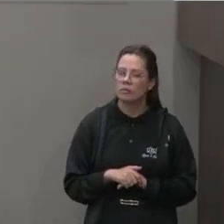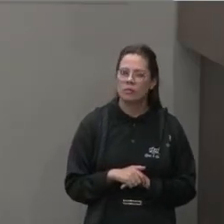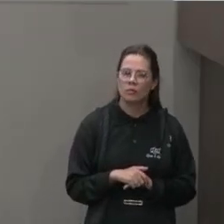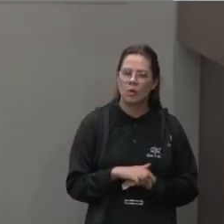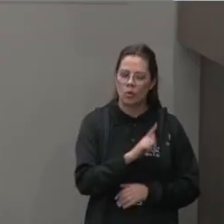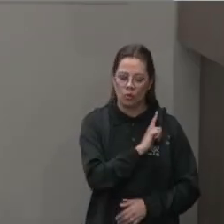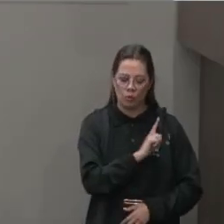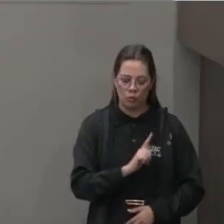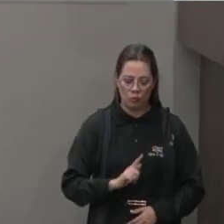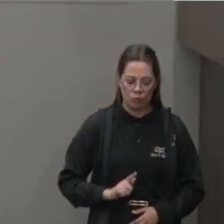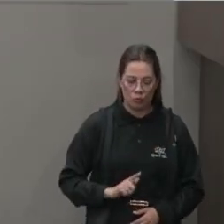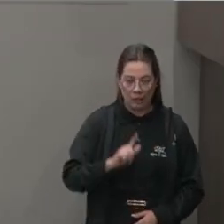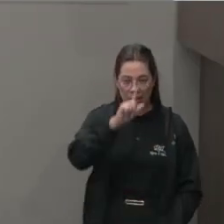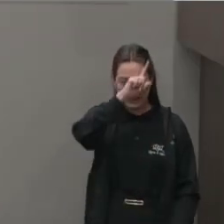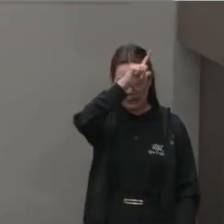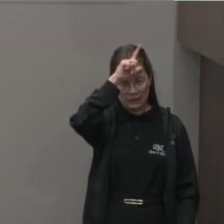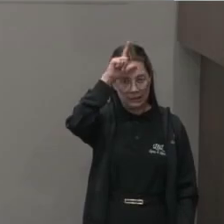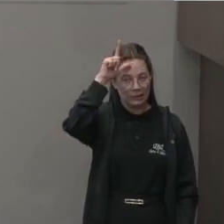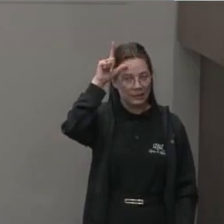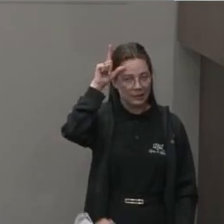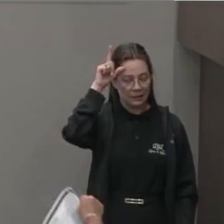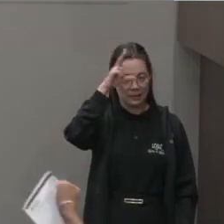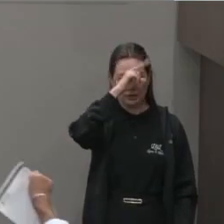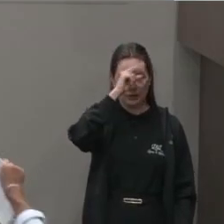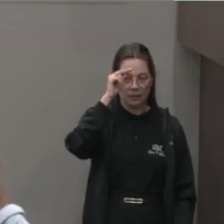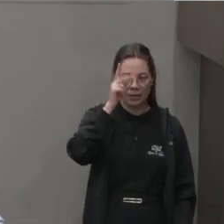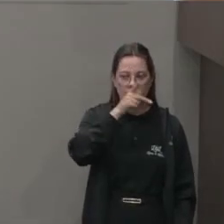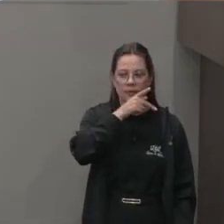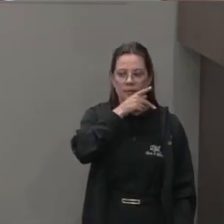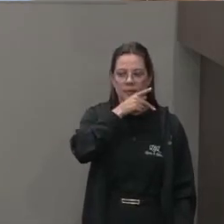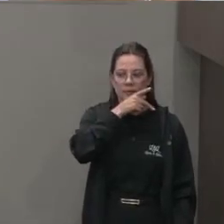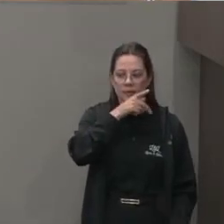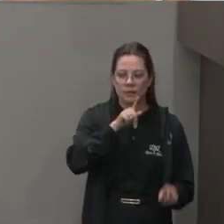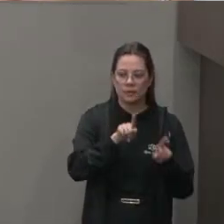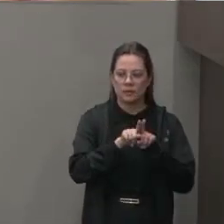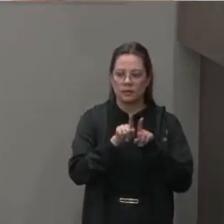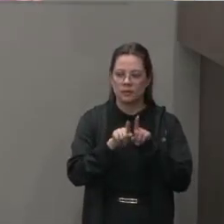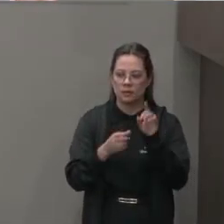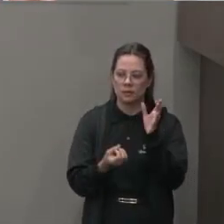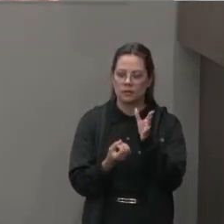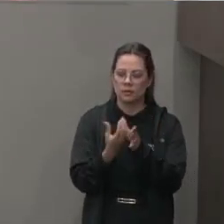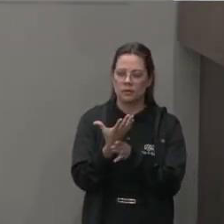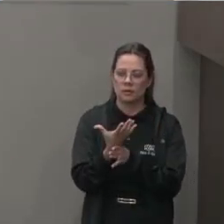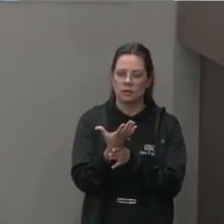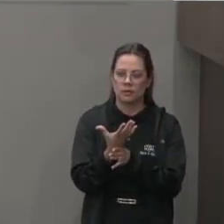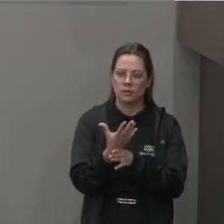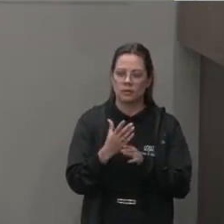O governo Luciano e Pedro Almeida criaram e construíram